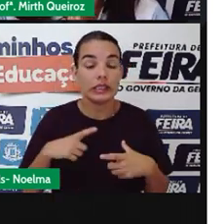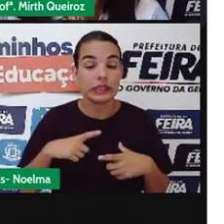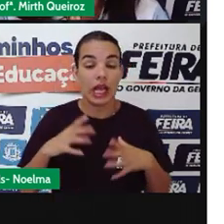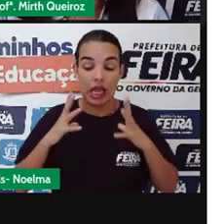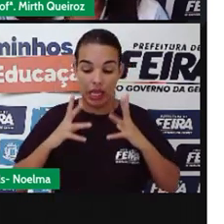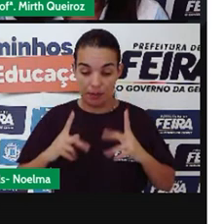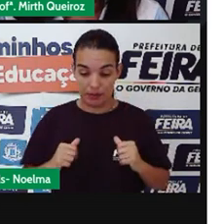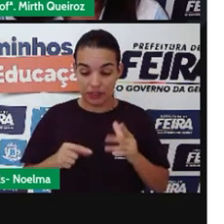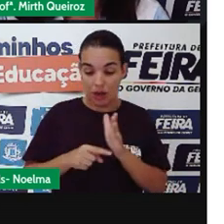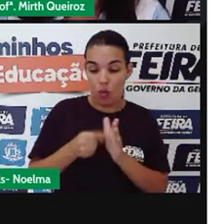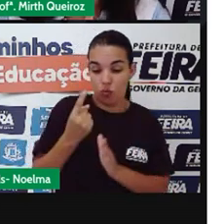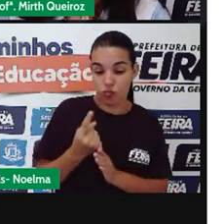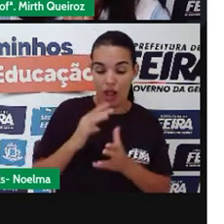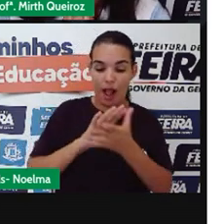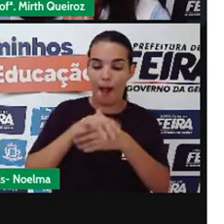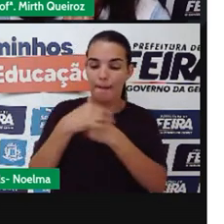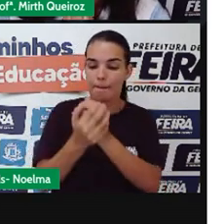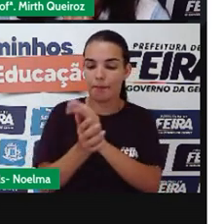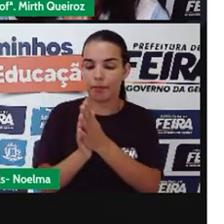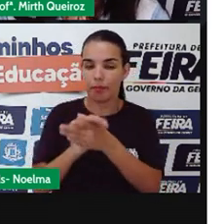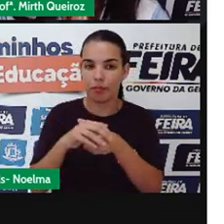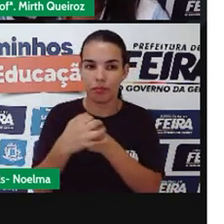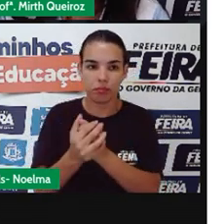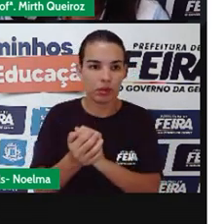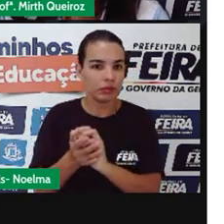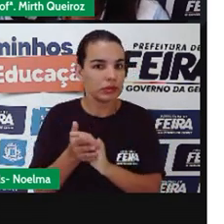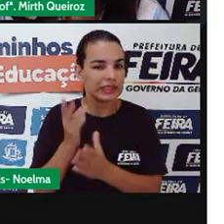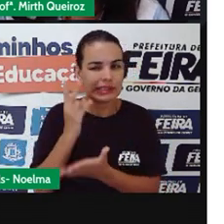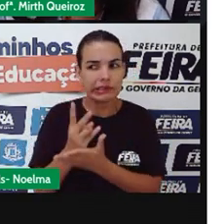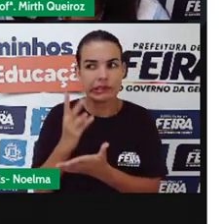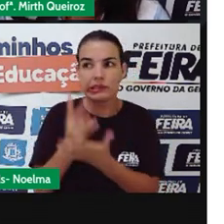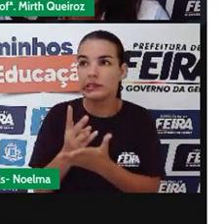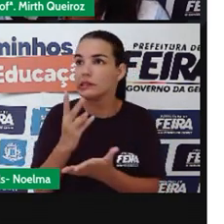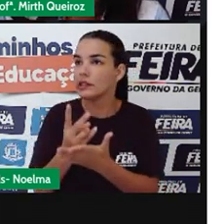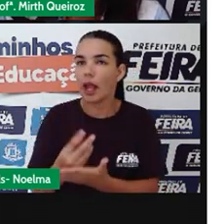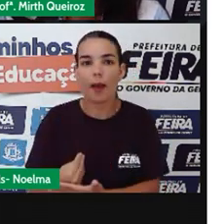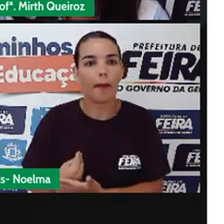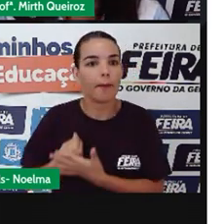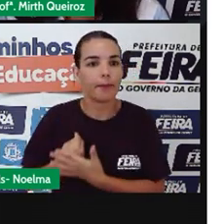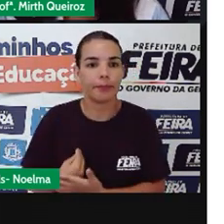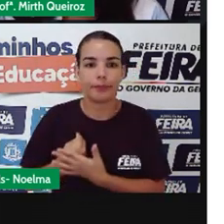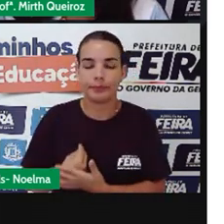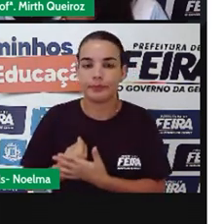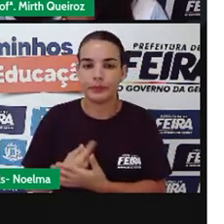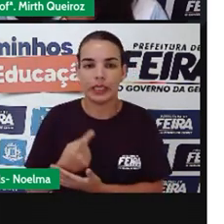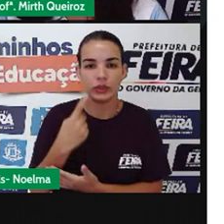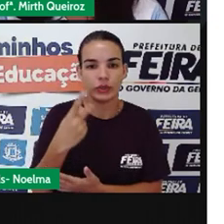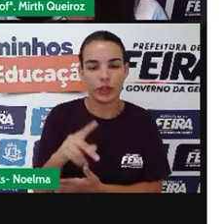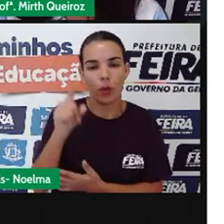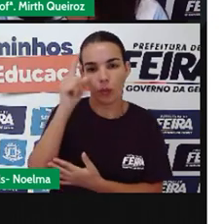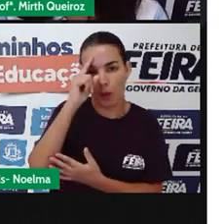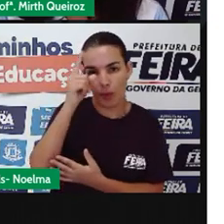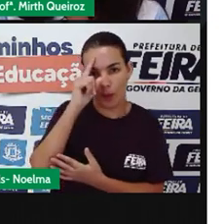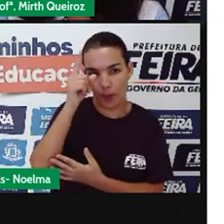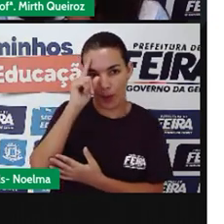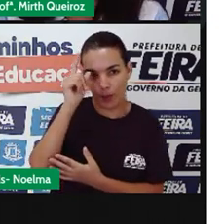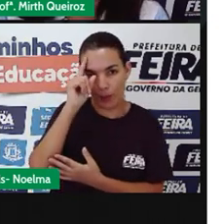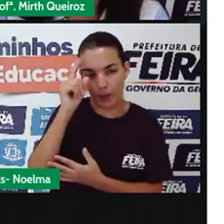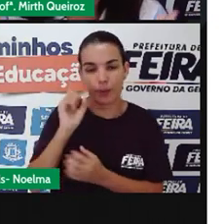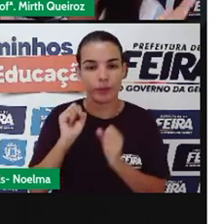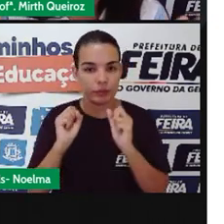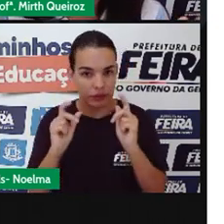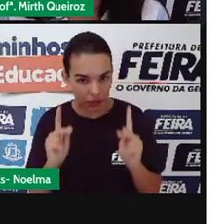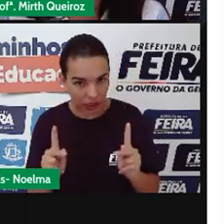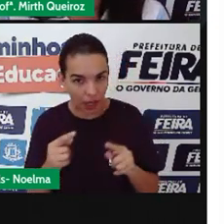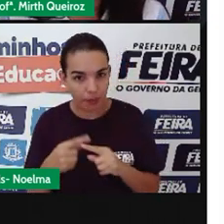da higienização das mãos deve estar constantemente presente nossa vida e fala mais longo